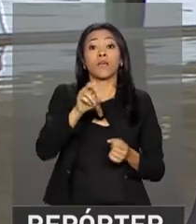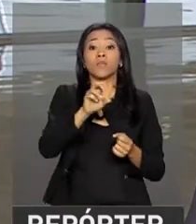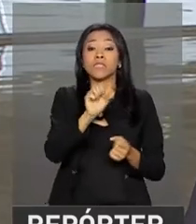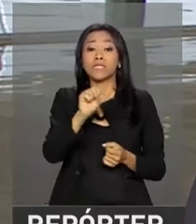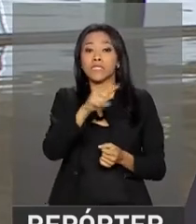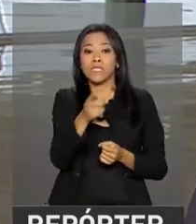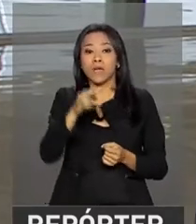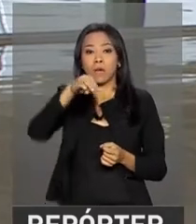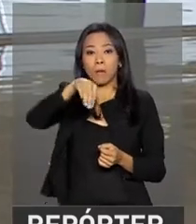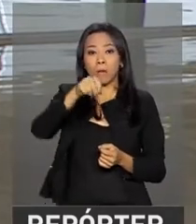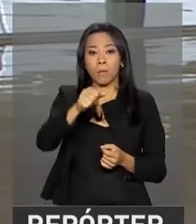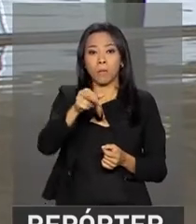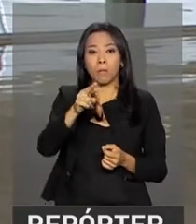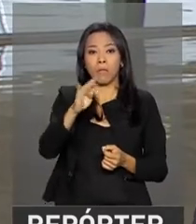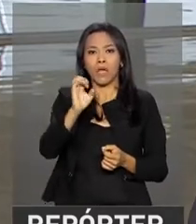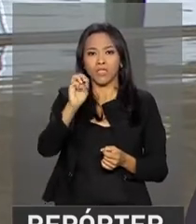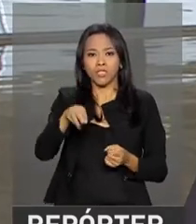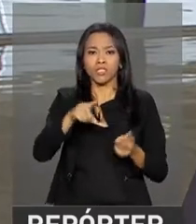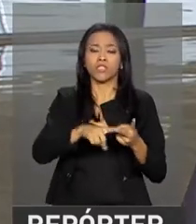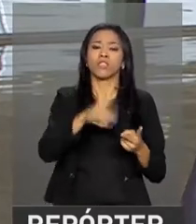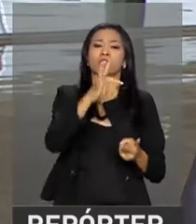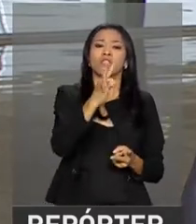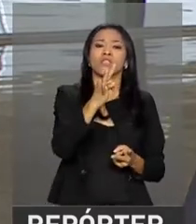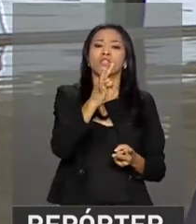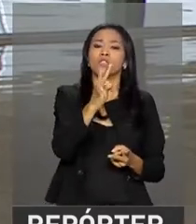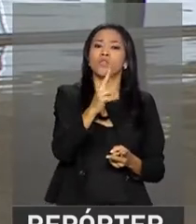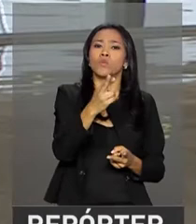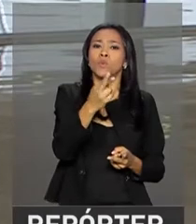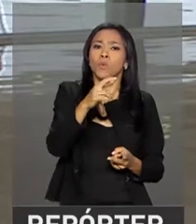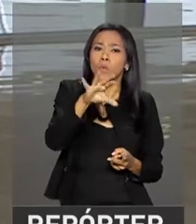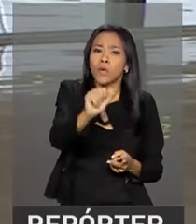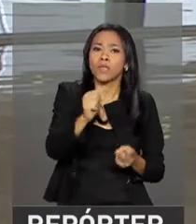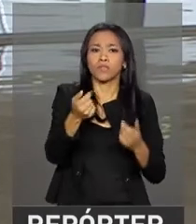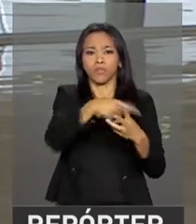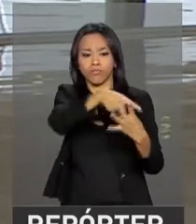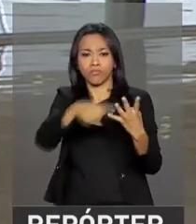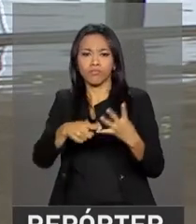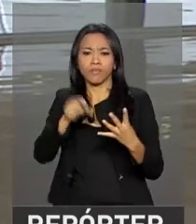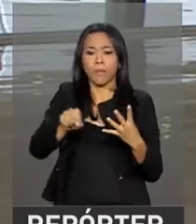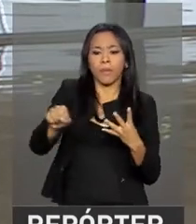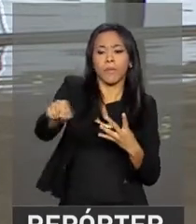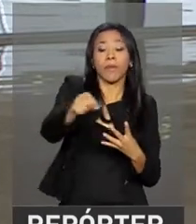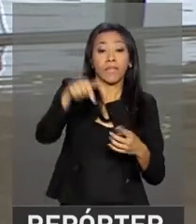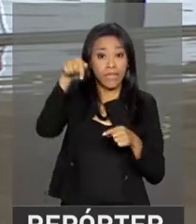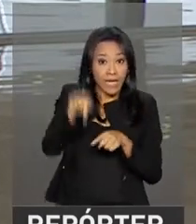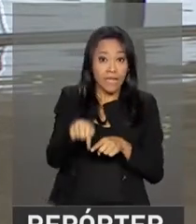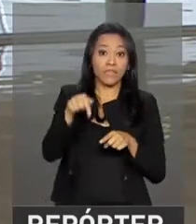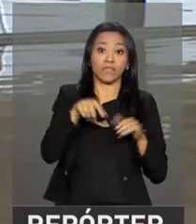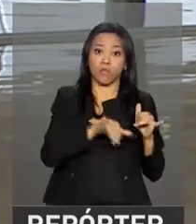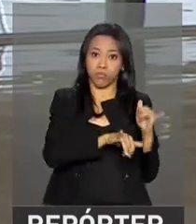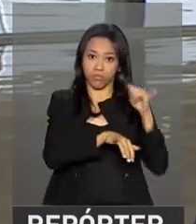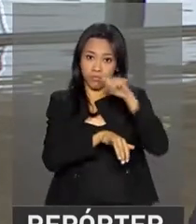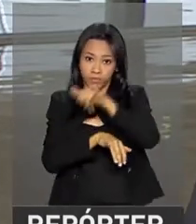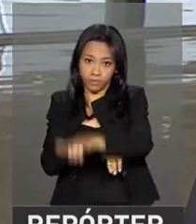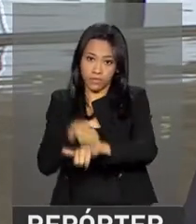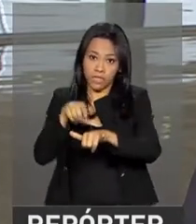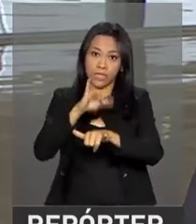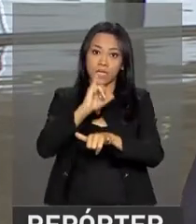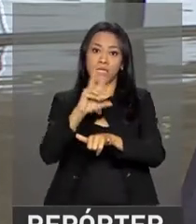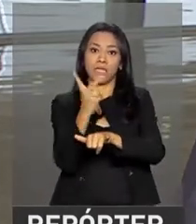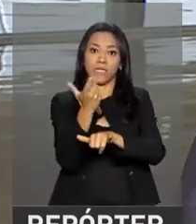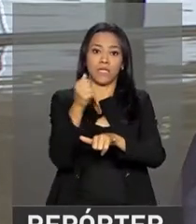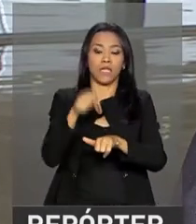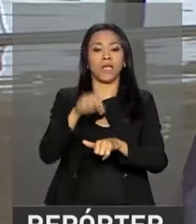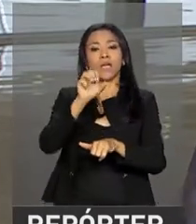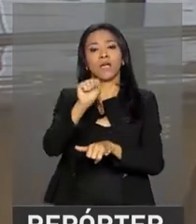San Martín, de Tortola e de Turcas e Caicos. Só na ilha de San Martín, que é para onde vai o avião da FAB, há o